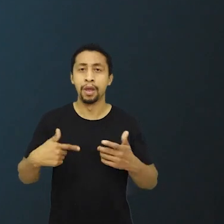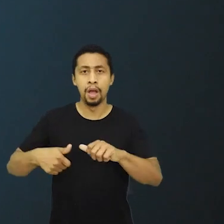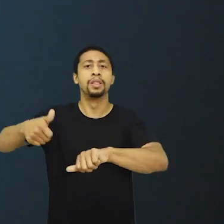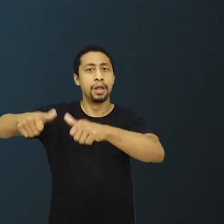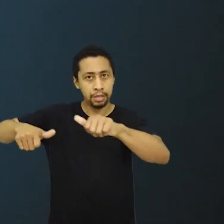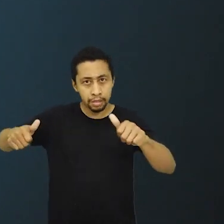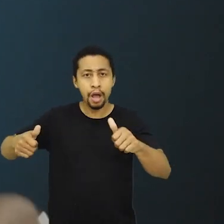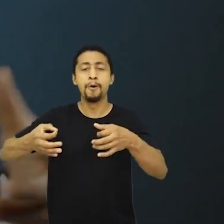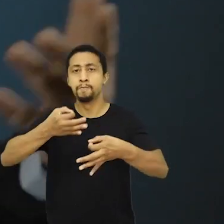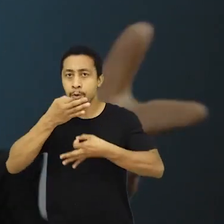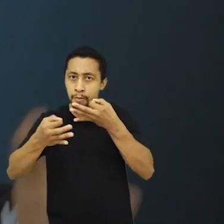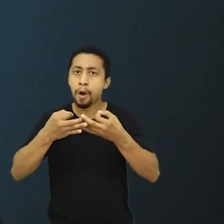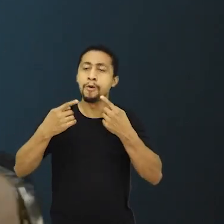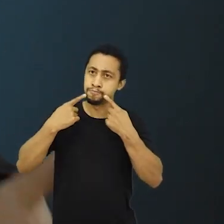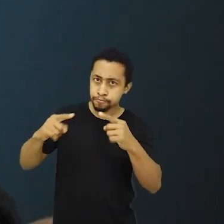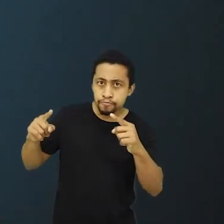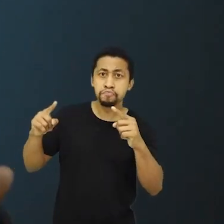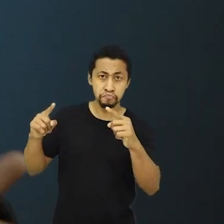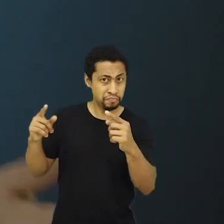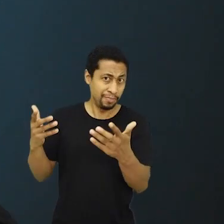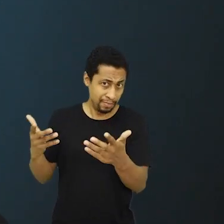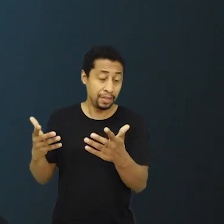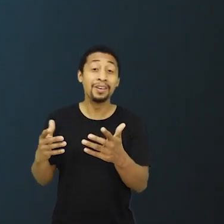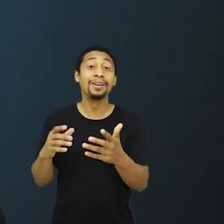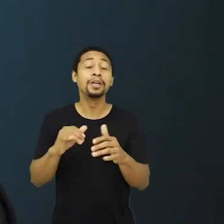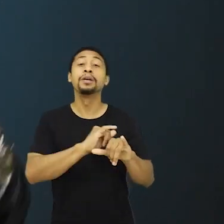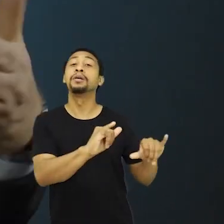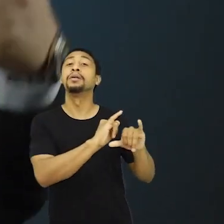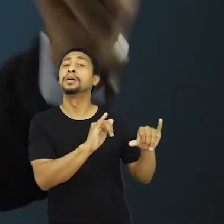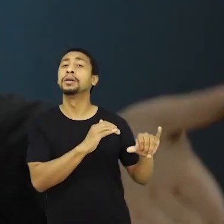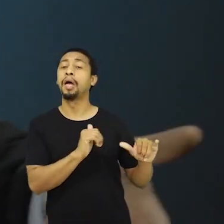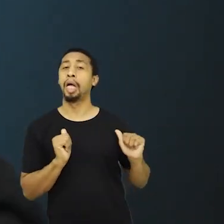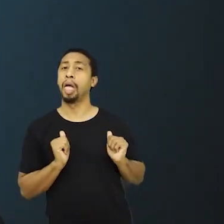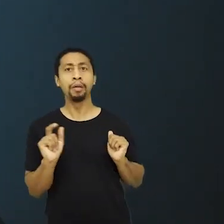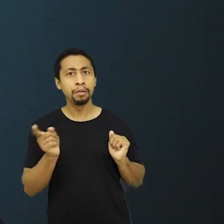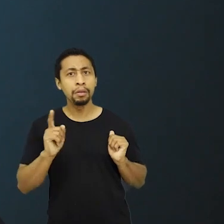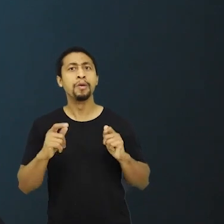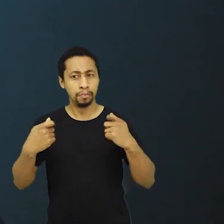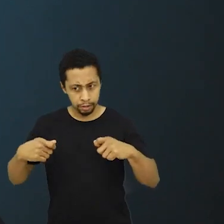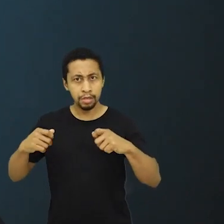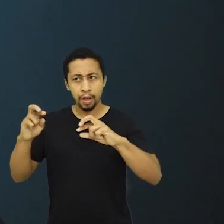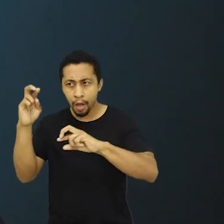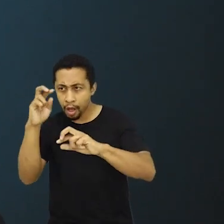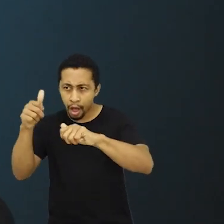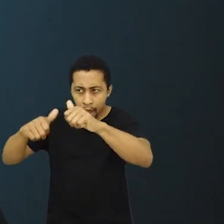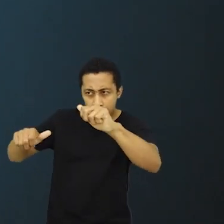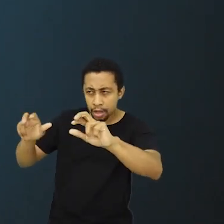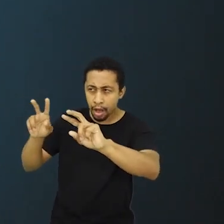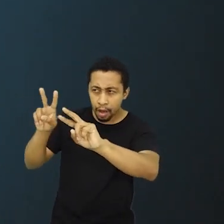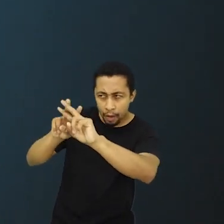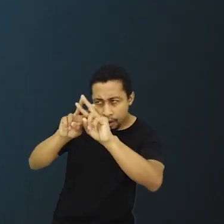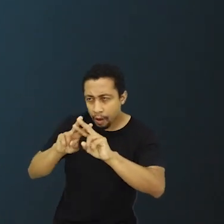está acontecendo, né? Dar a notícia é fazer também, não só reportar, mas muitas vezes fazer uma análise. E